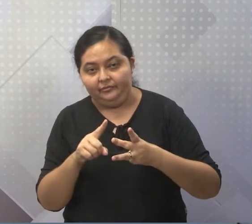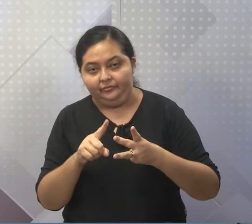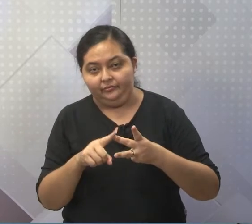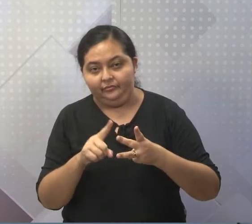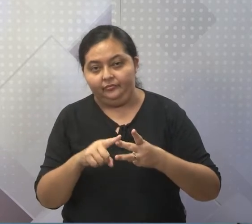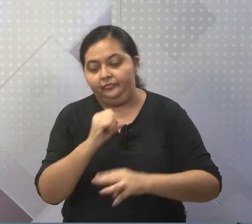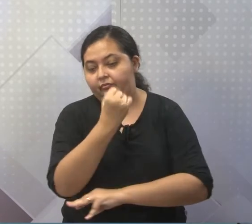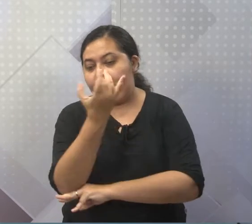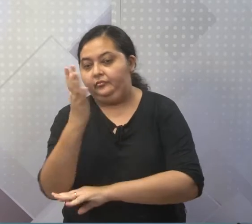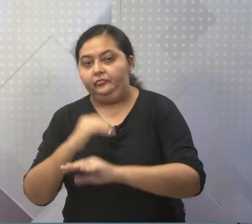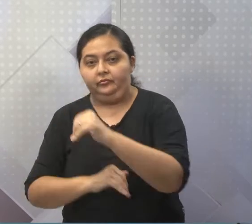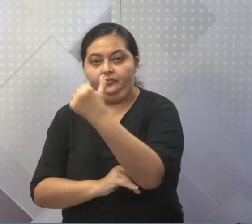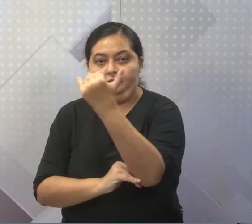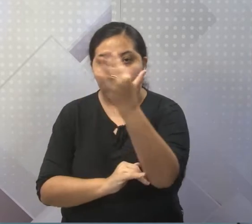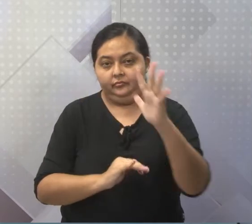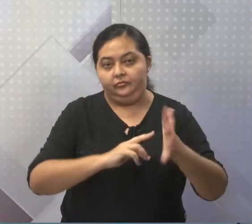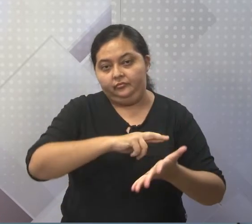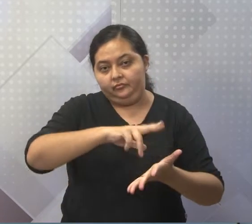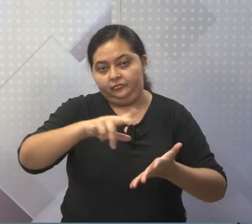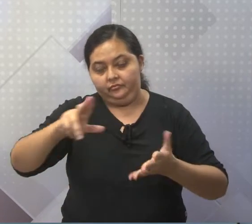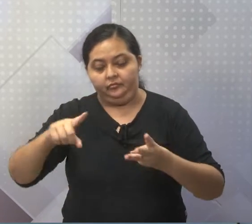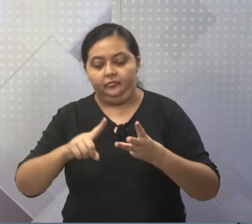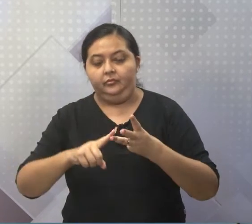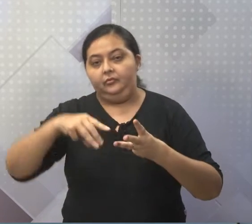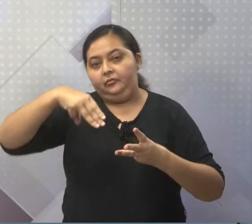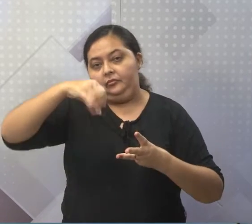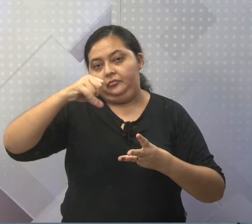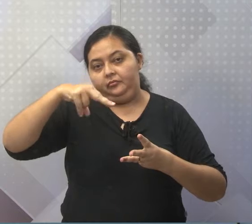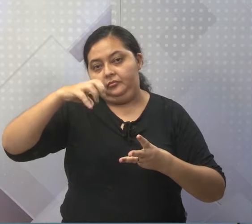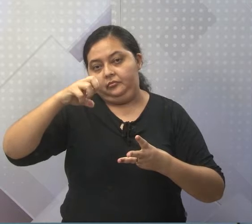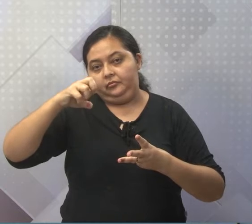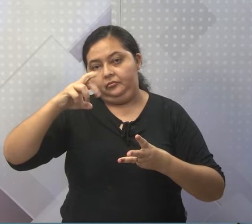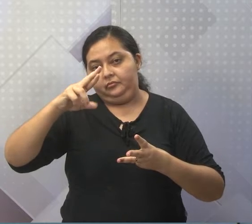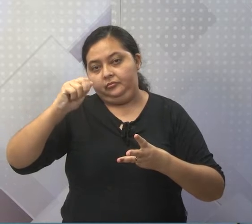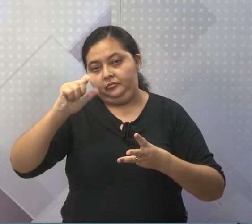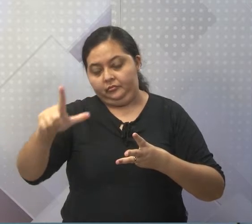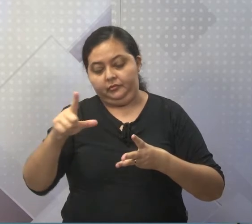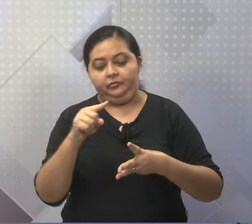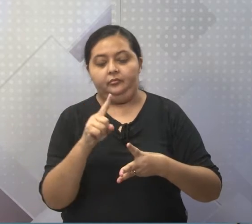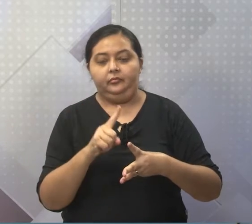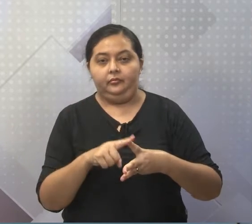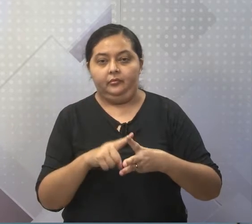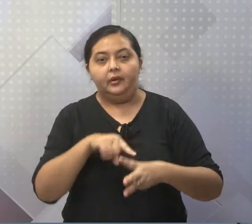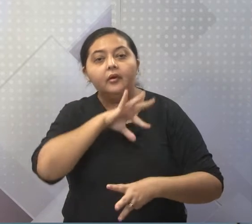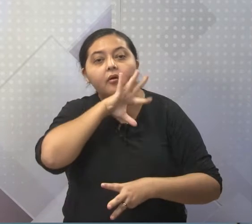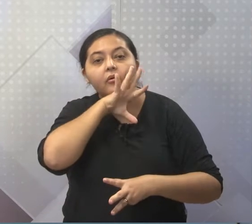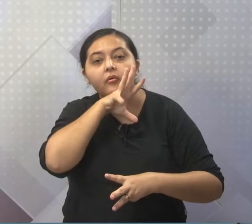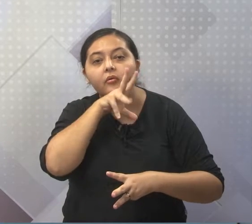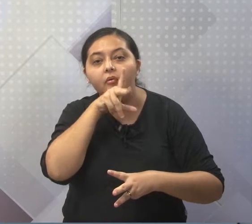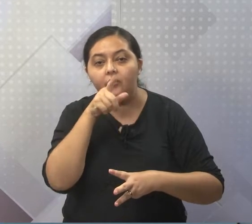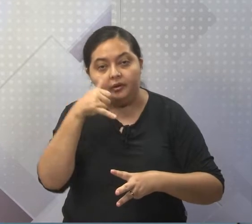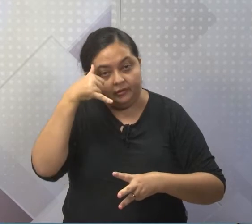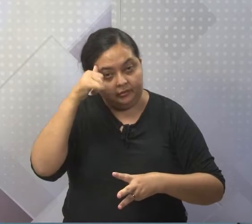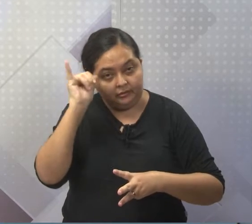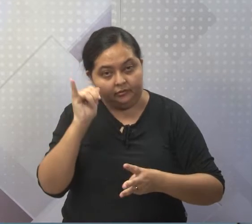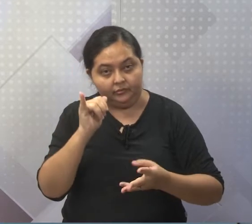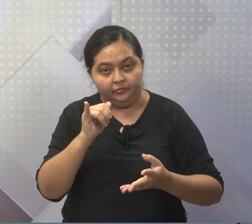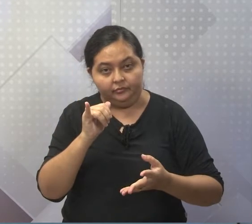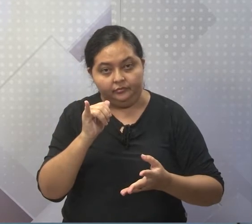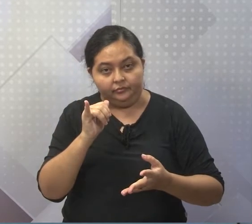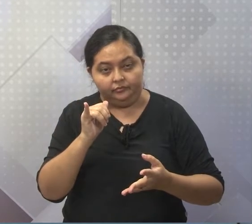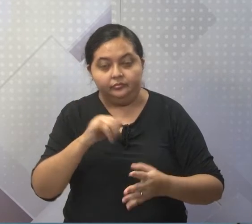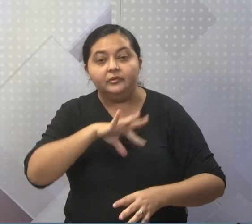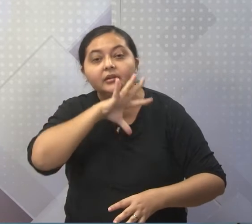e mineral fala um pouquinho do extrativismo animal o extrativismo animal é toda a riqueza